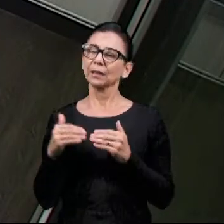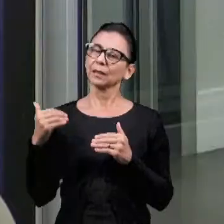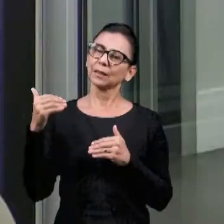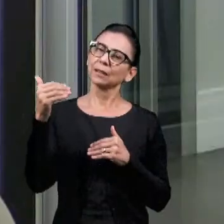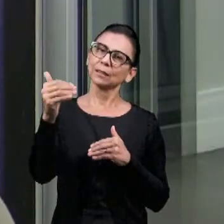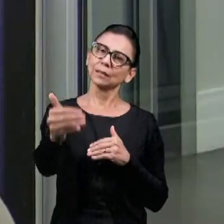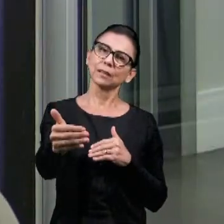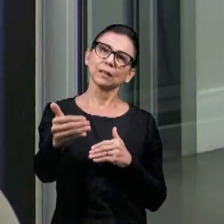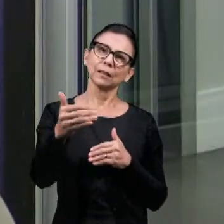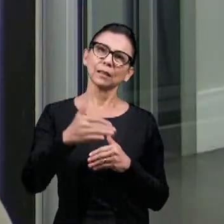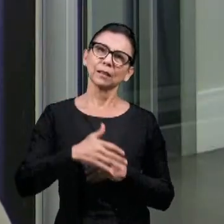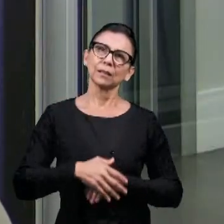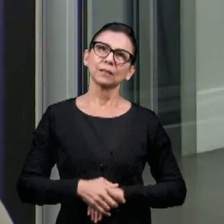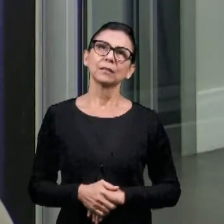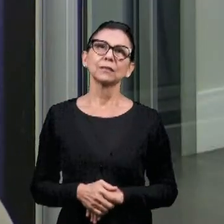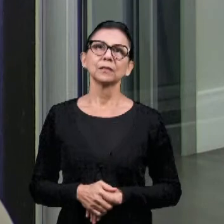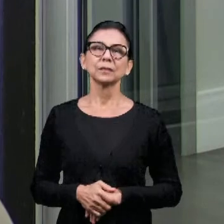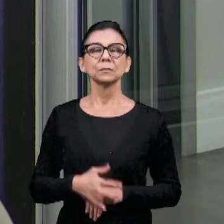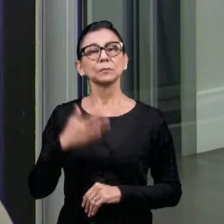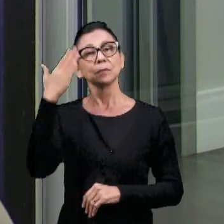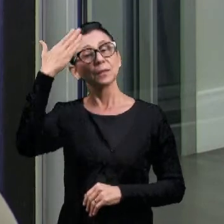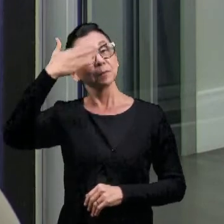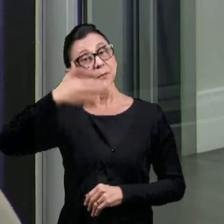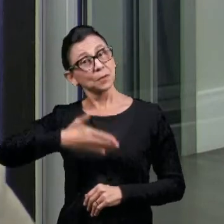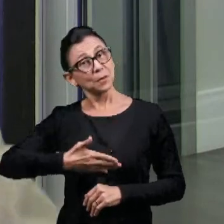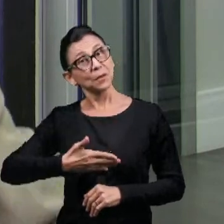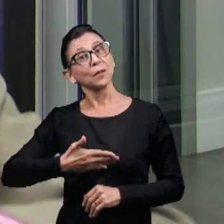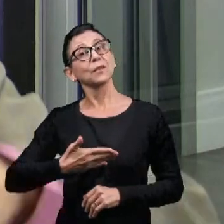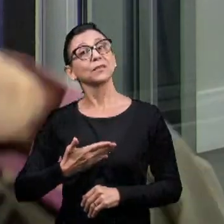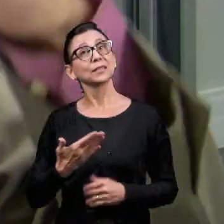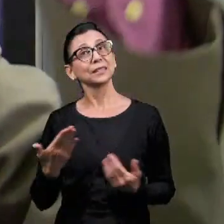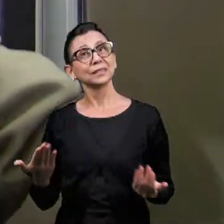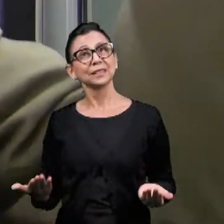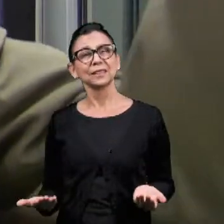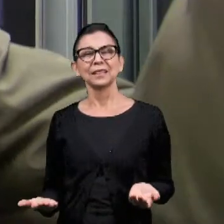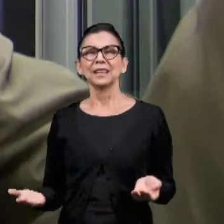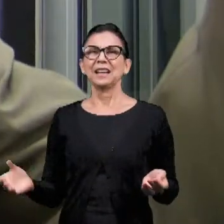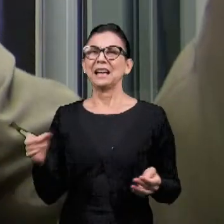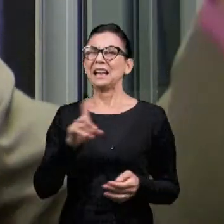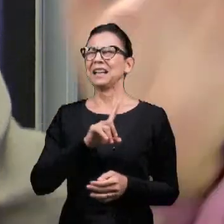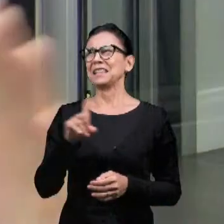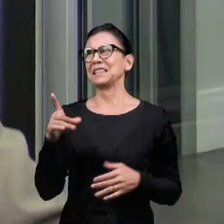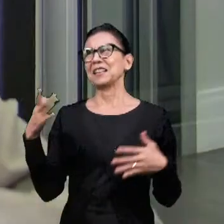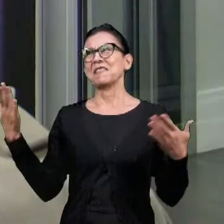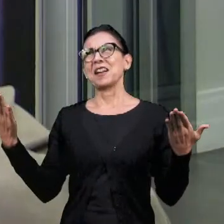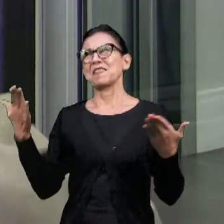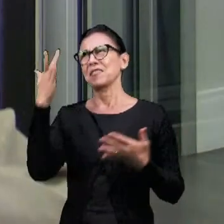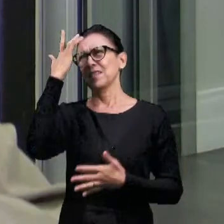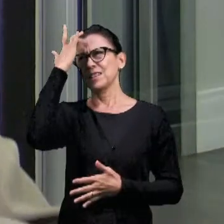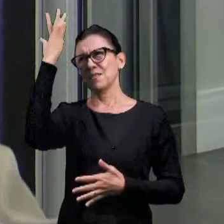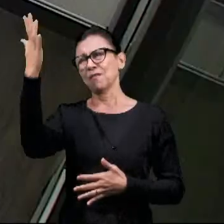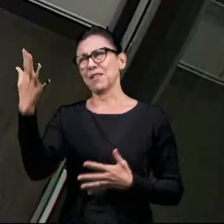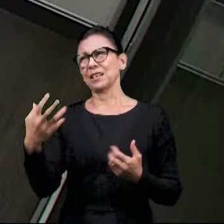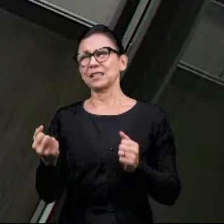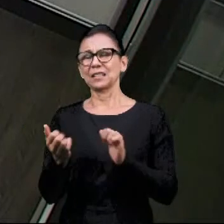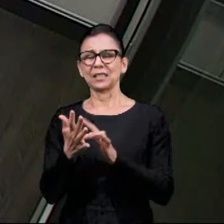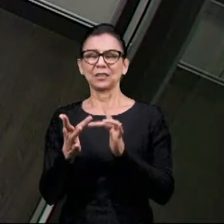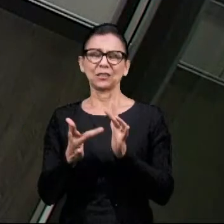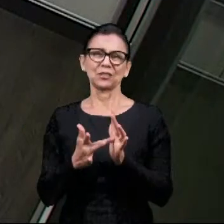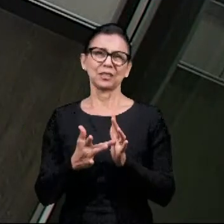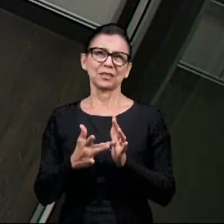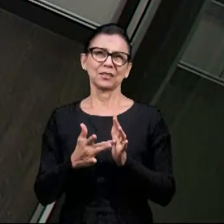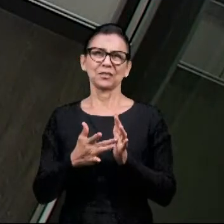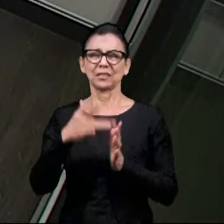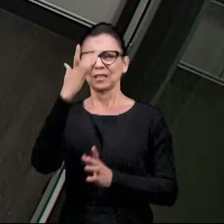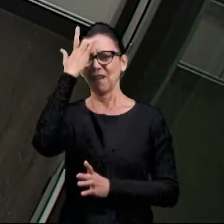frente vieram as provas, né? Às vezes a pessoa fala: não, agora ficou tudo fácil. Não. É mil maravilhas. Não